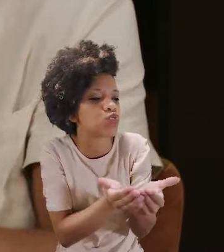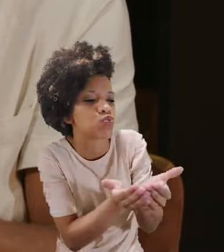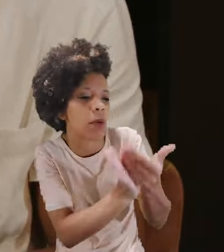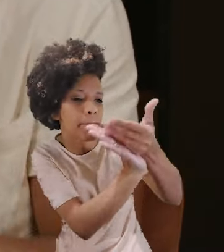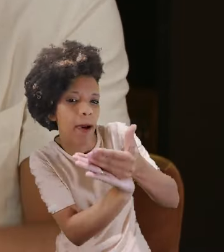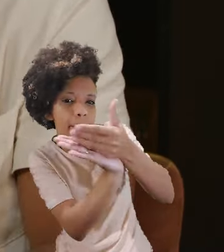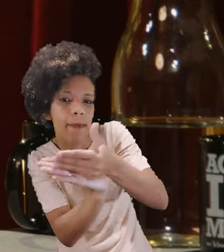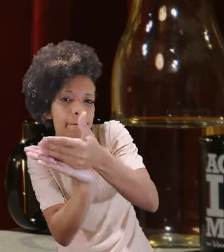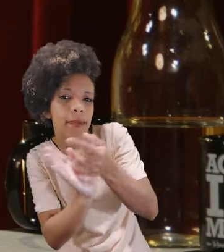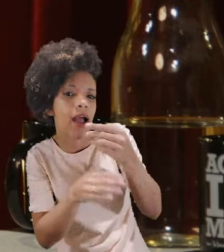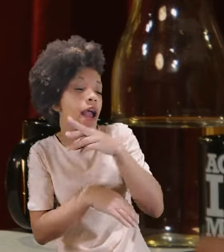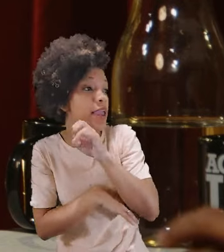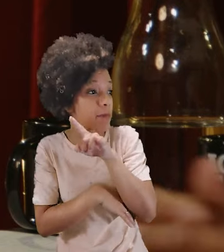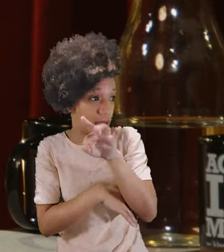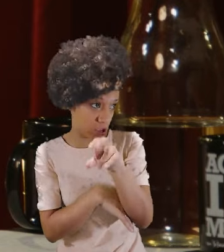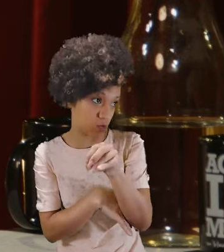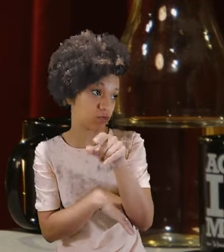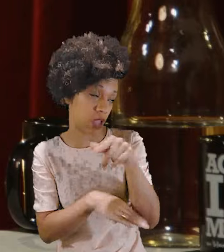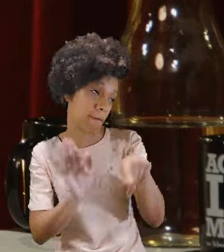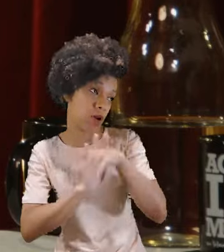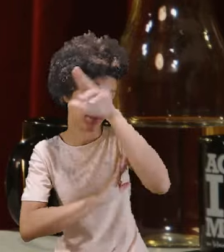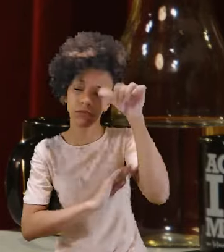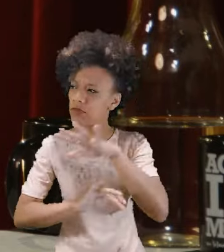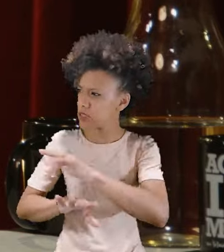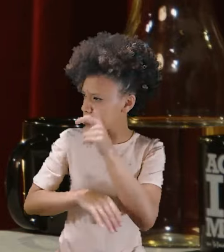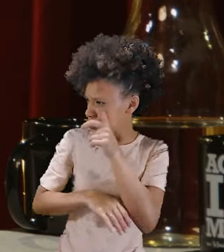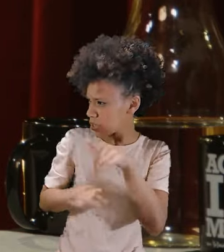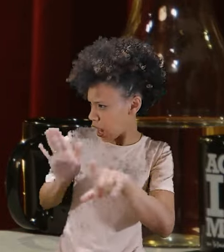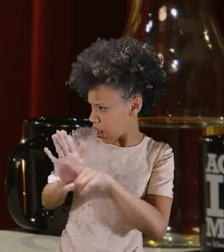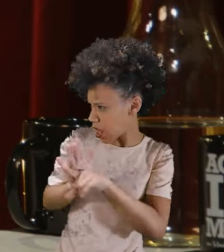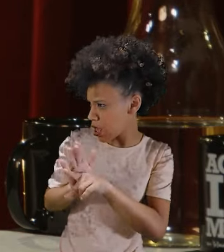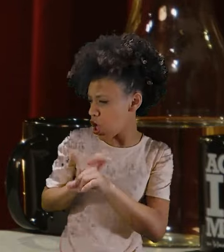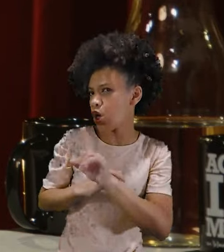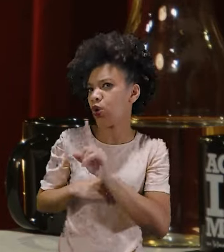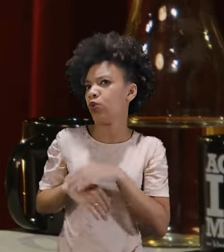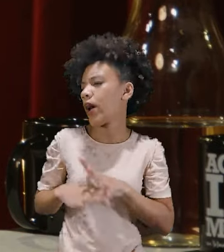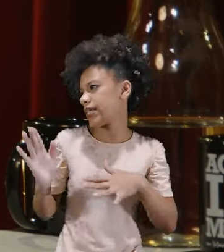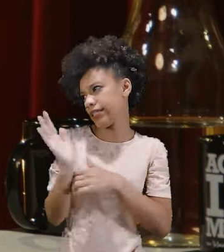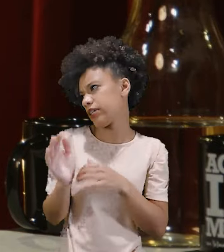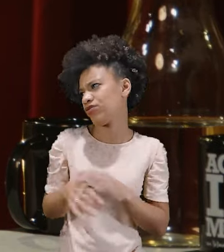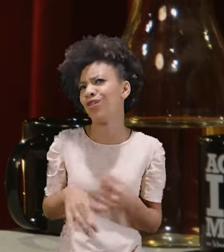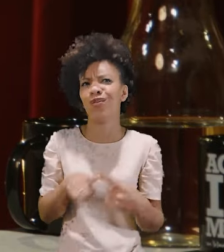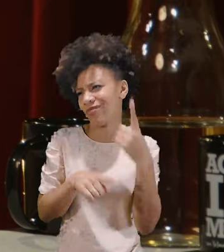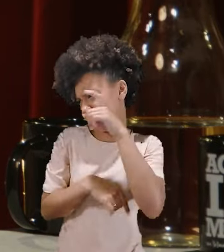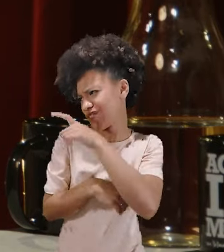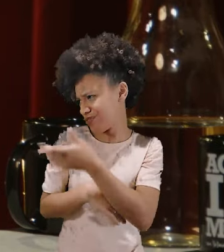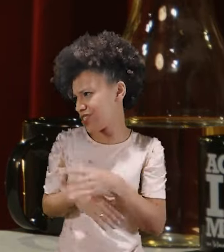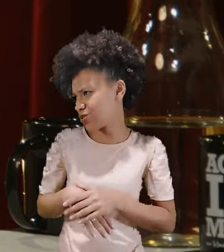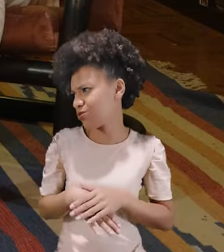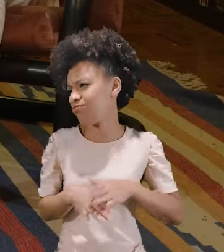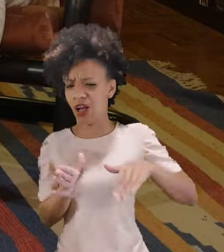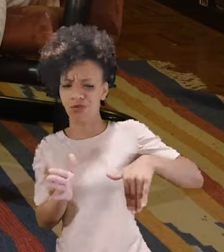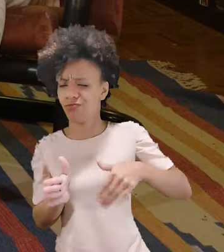Então você tem que reduzir E aí tem uma daqui interessante estão pulei né Por uma questão do tipo de acidente que não é difícil um